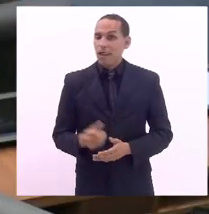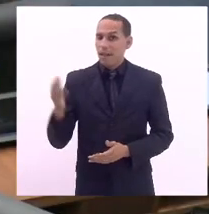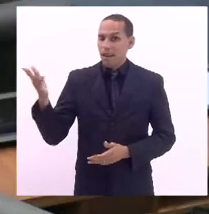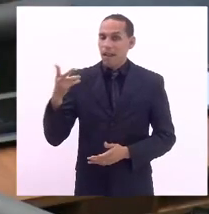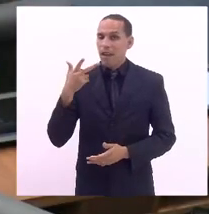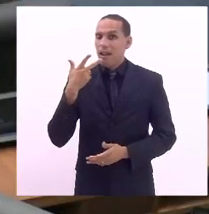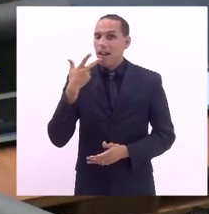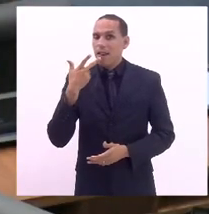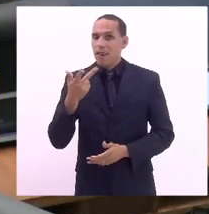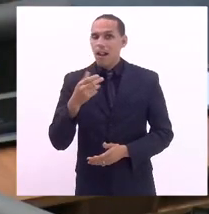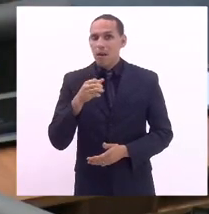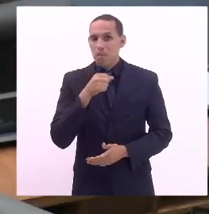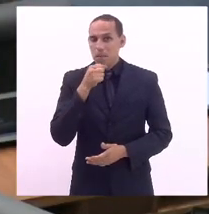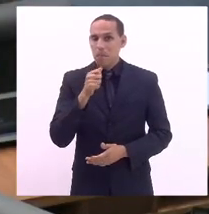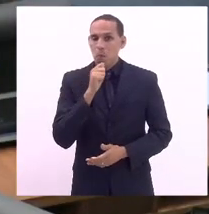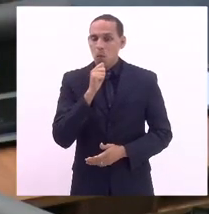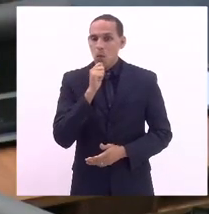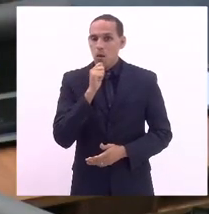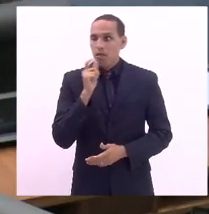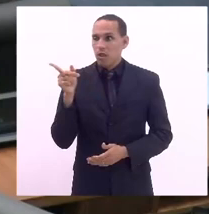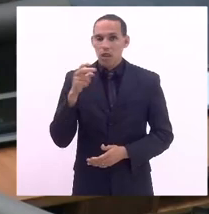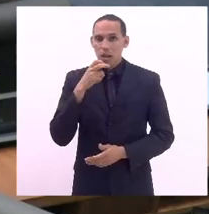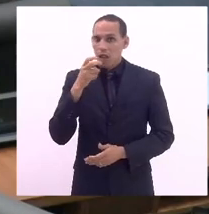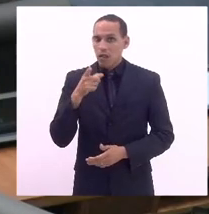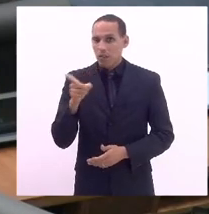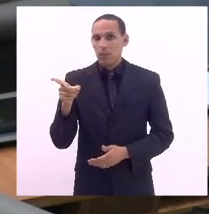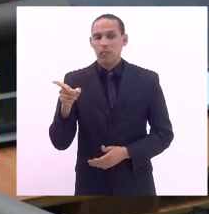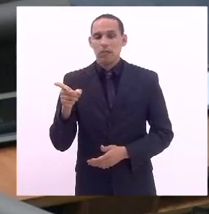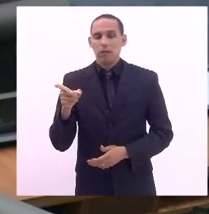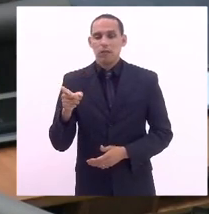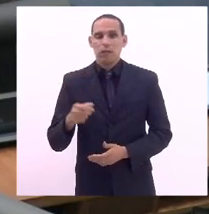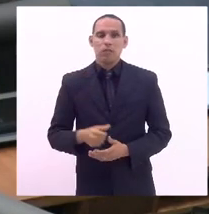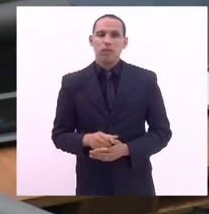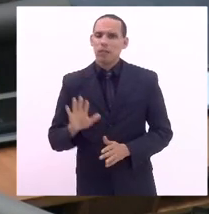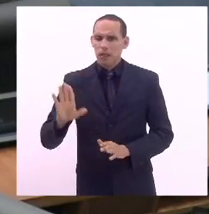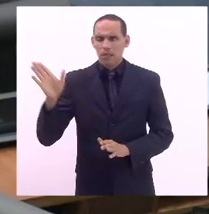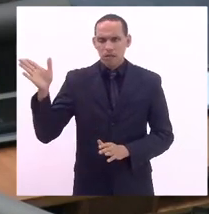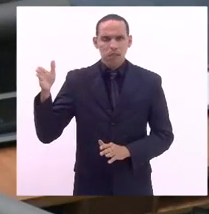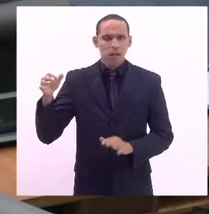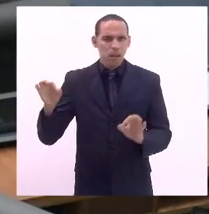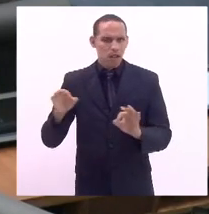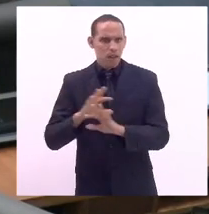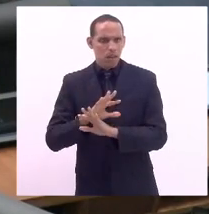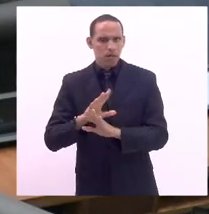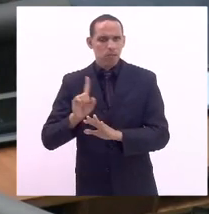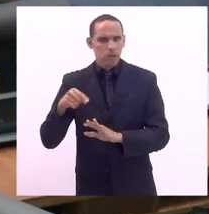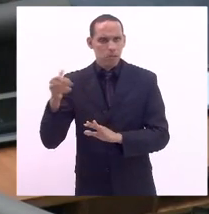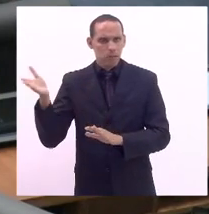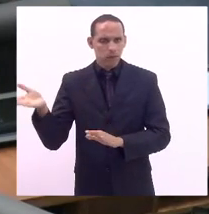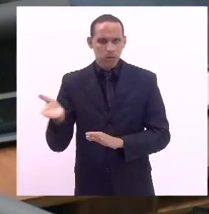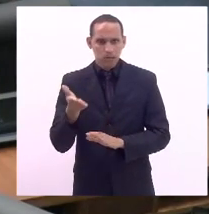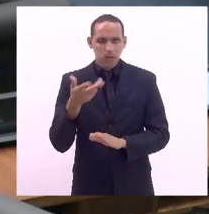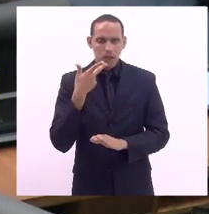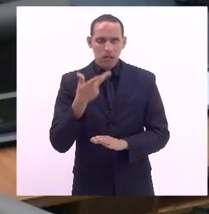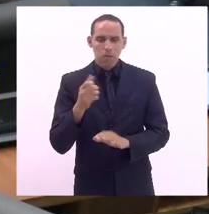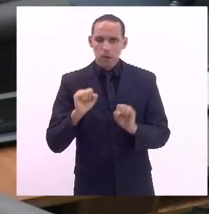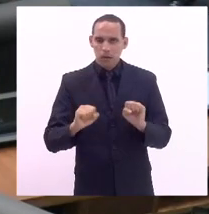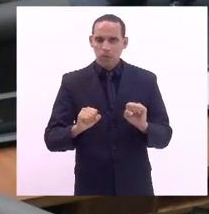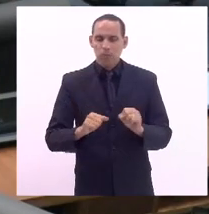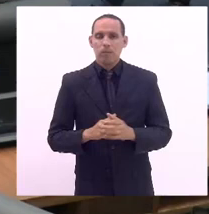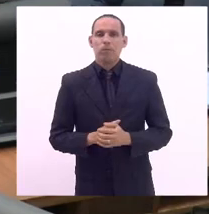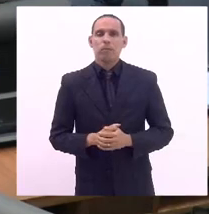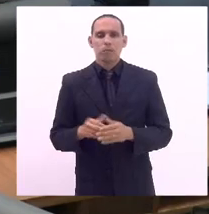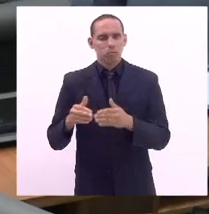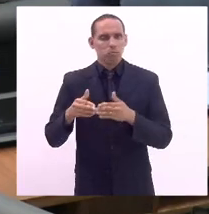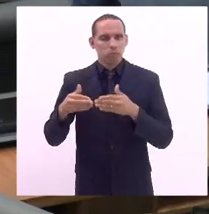sem microfone, ele falou, gritou aí, mas deixa ele concluir a fala dele e eu vou te dar depois uma